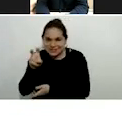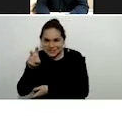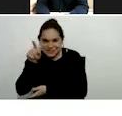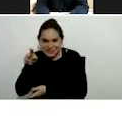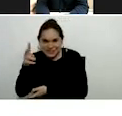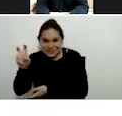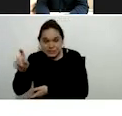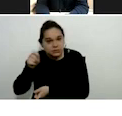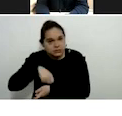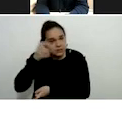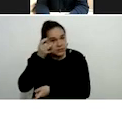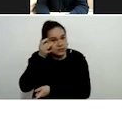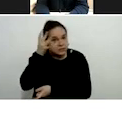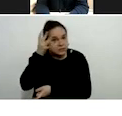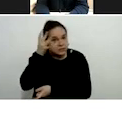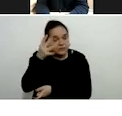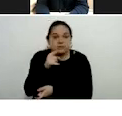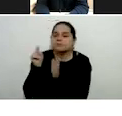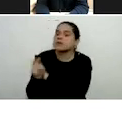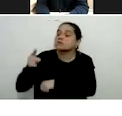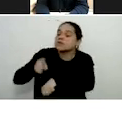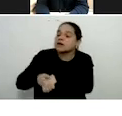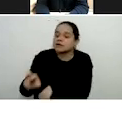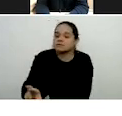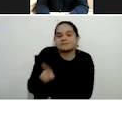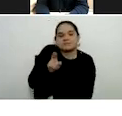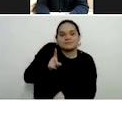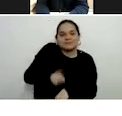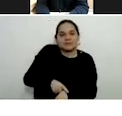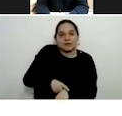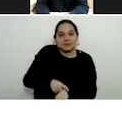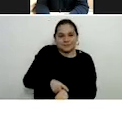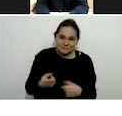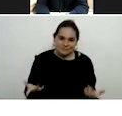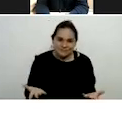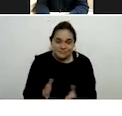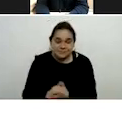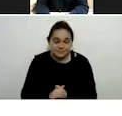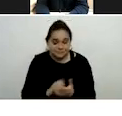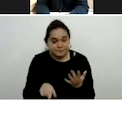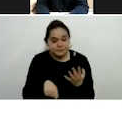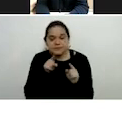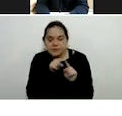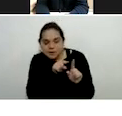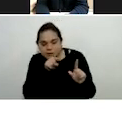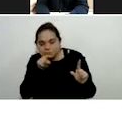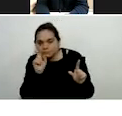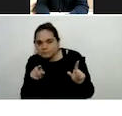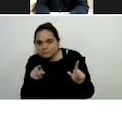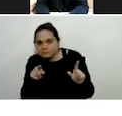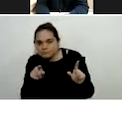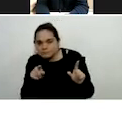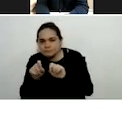hora para já resolver para ele a situação que estiver acontecendo. Nós temos também aqui o botão de indique um